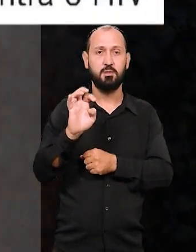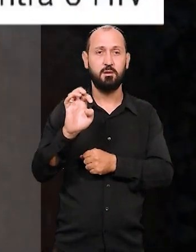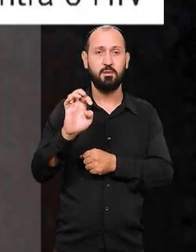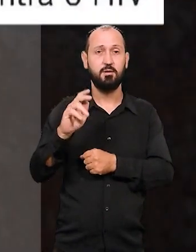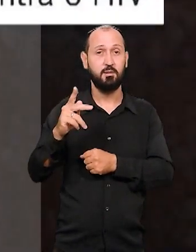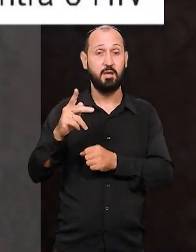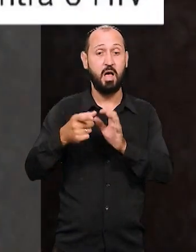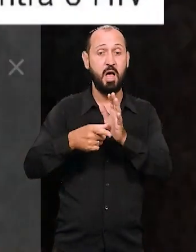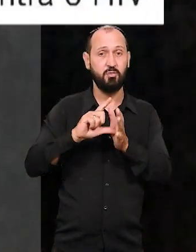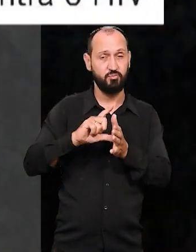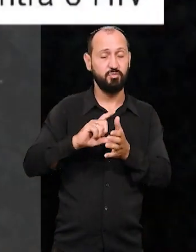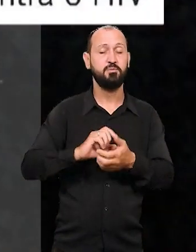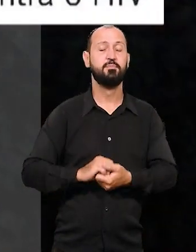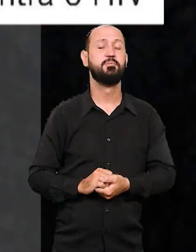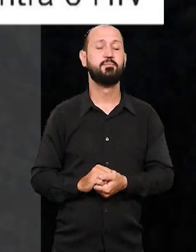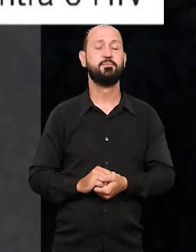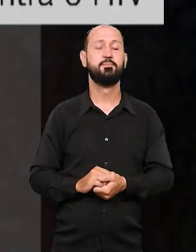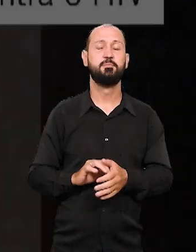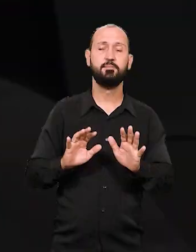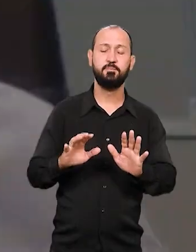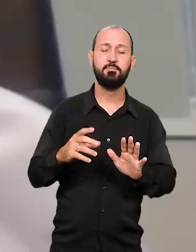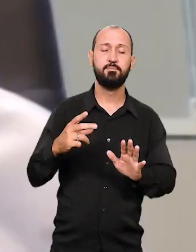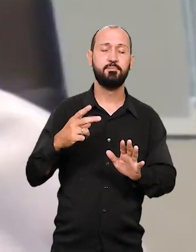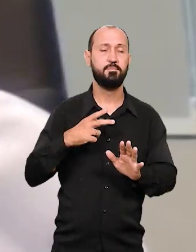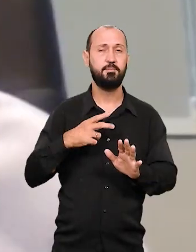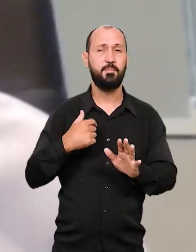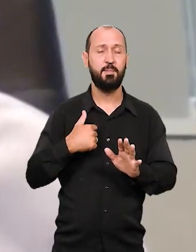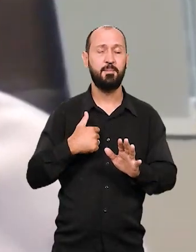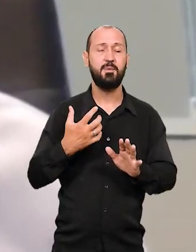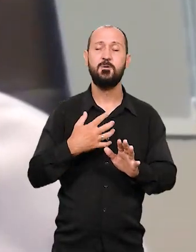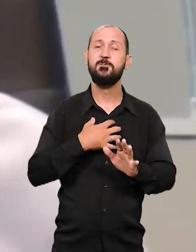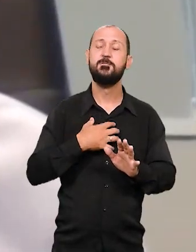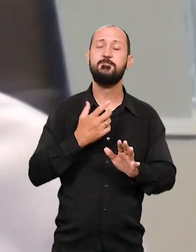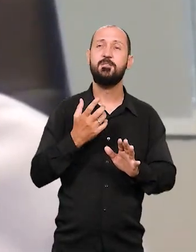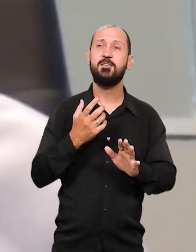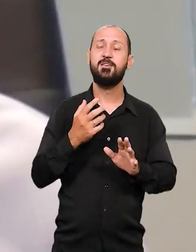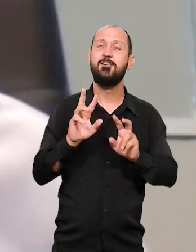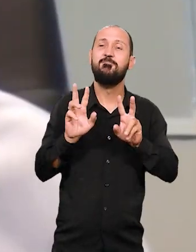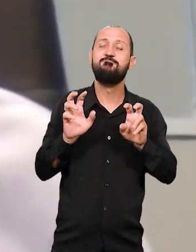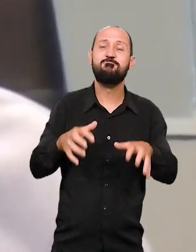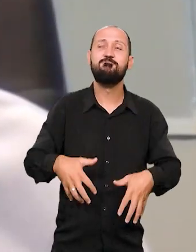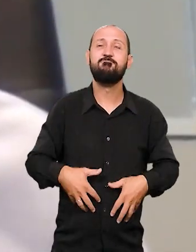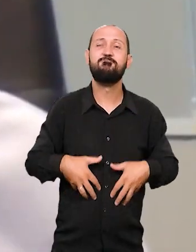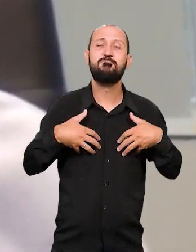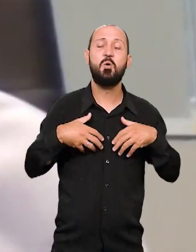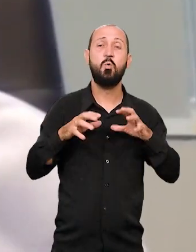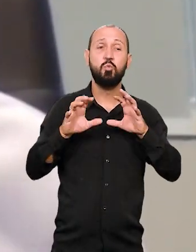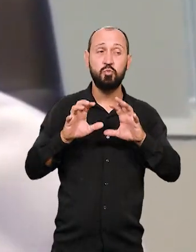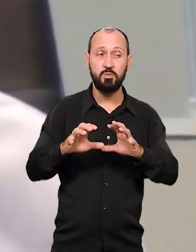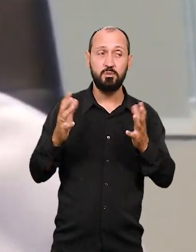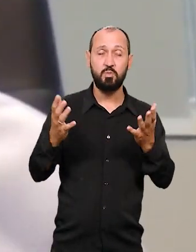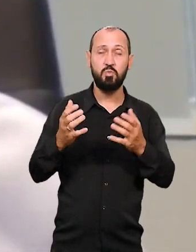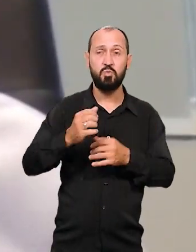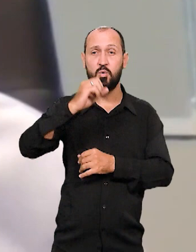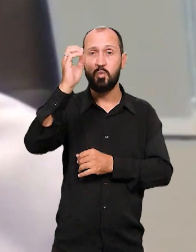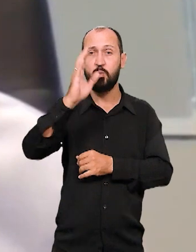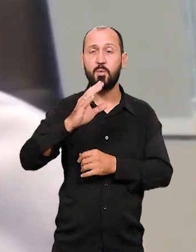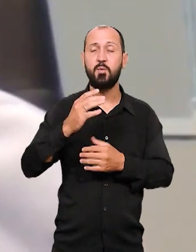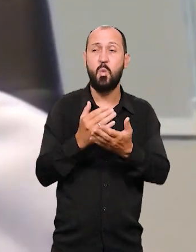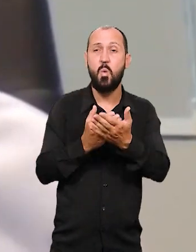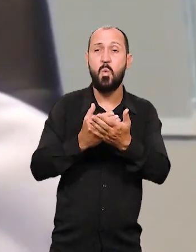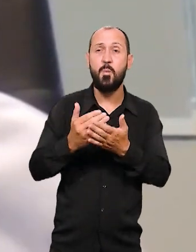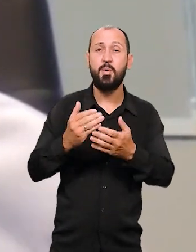que é a profilaxia pré-exposição. Particularmente para mim é motivo de orgulho é a forma com que o